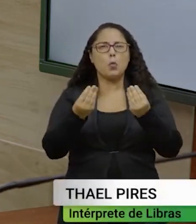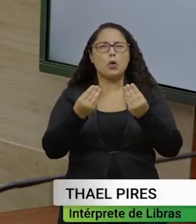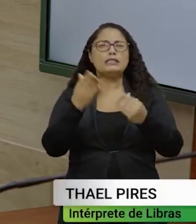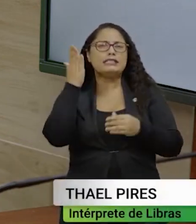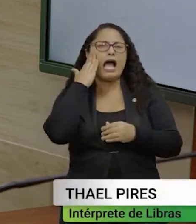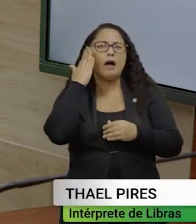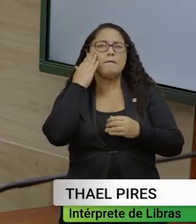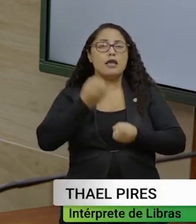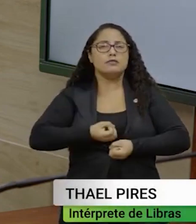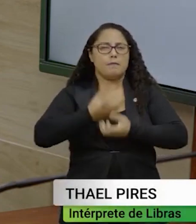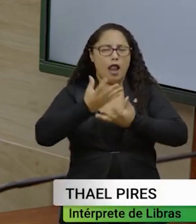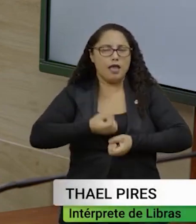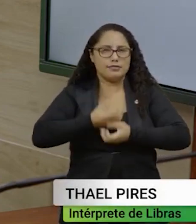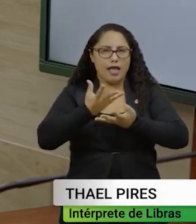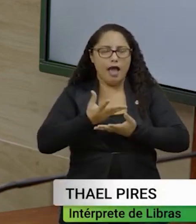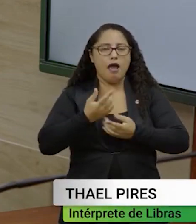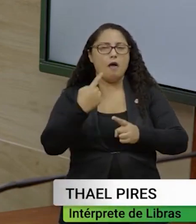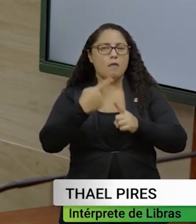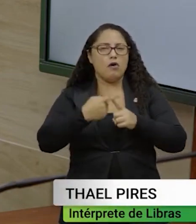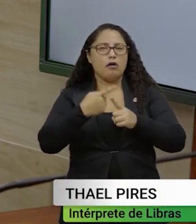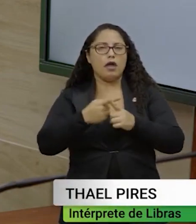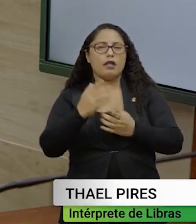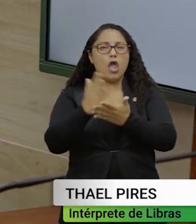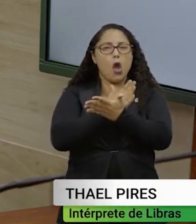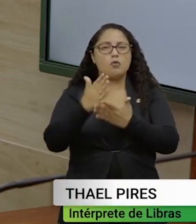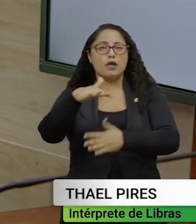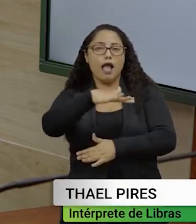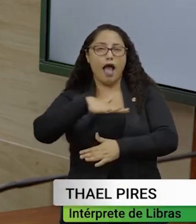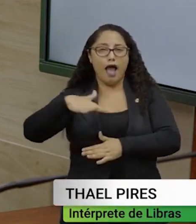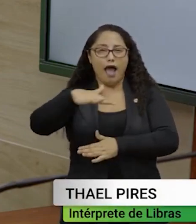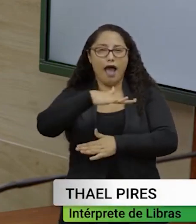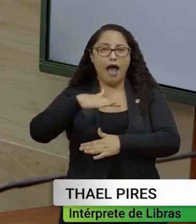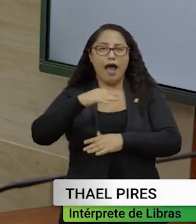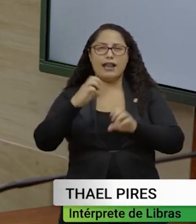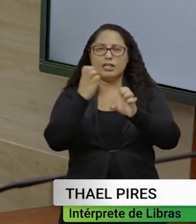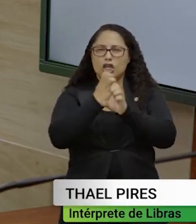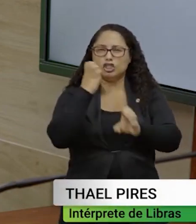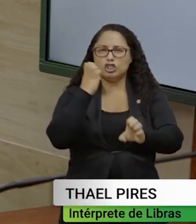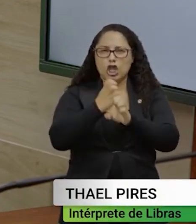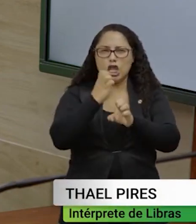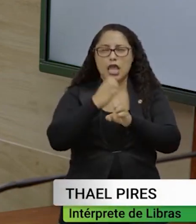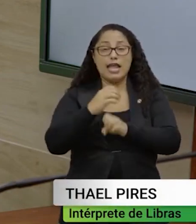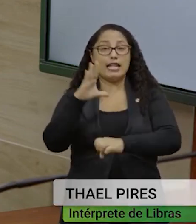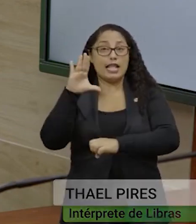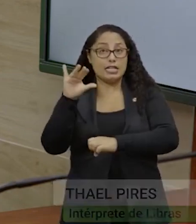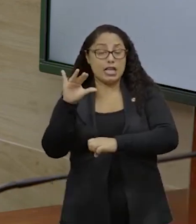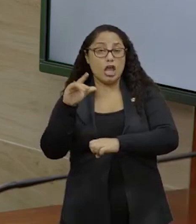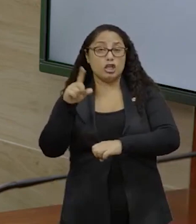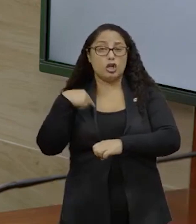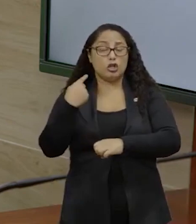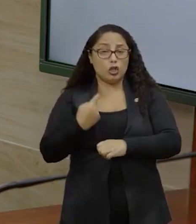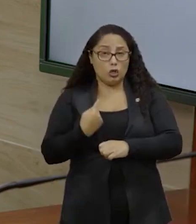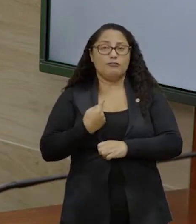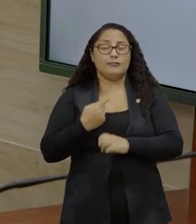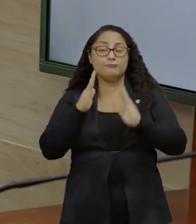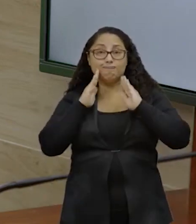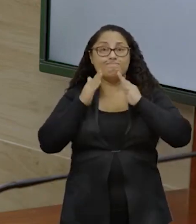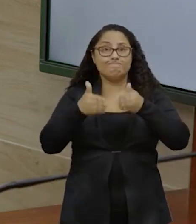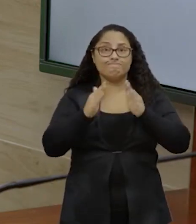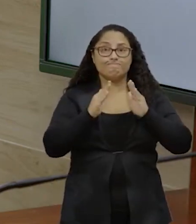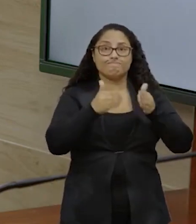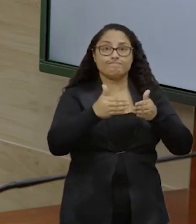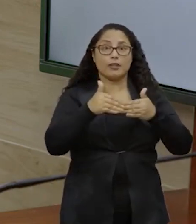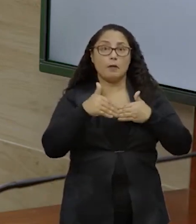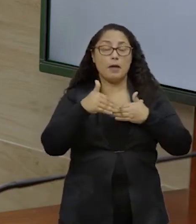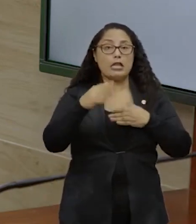a saber se expressar. Legal. Porque tem muitas áreas, principalmente das engenharias, das ciências, que a gente acaba focando muito,